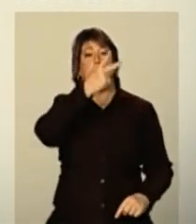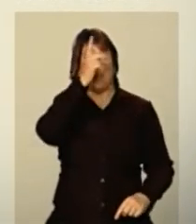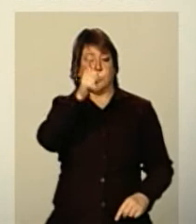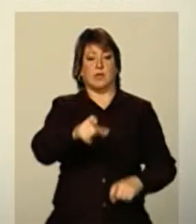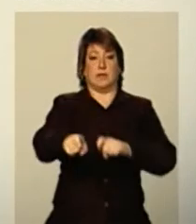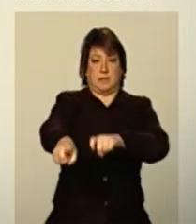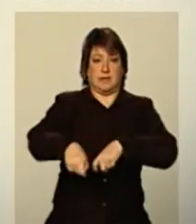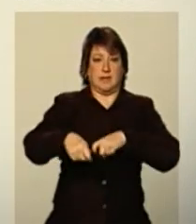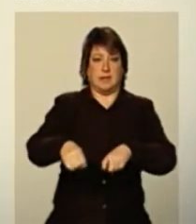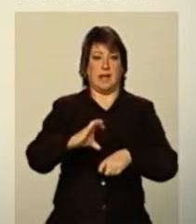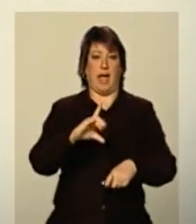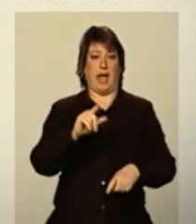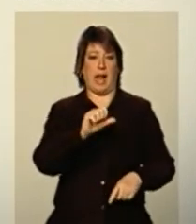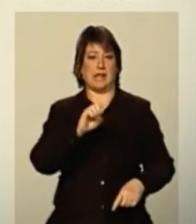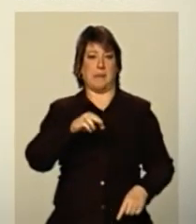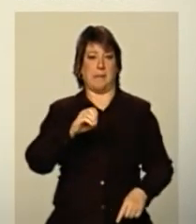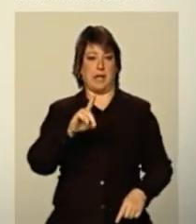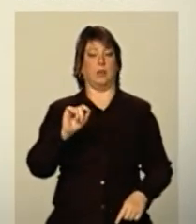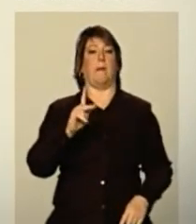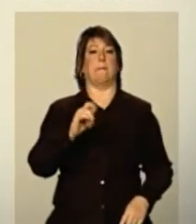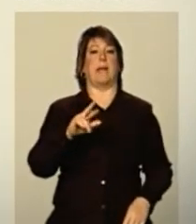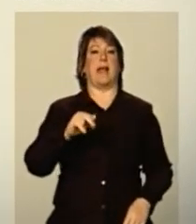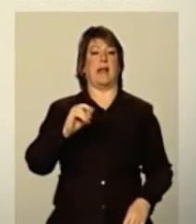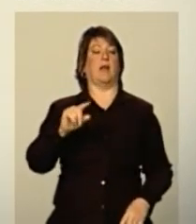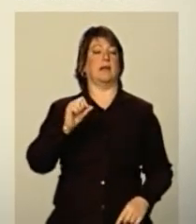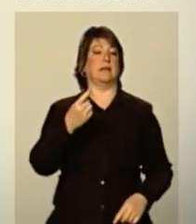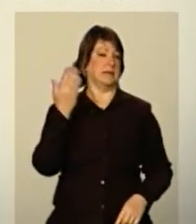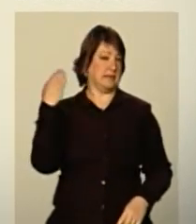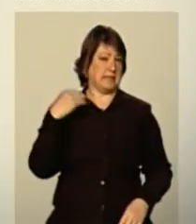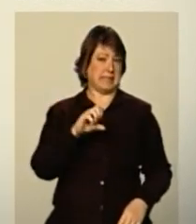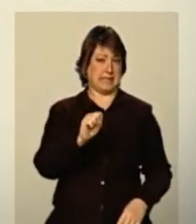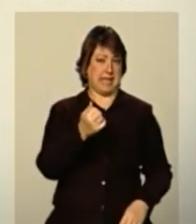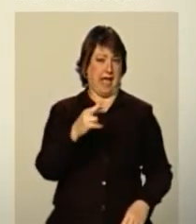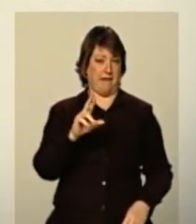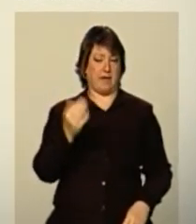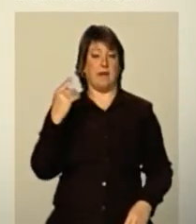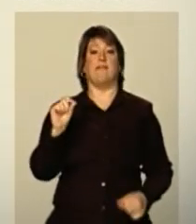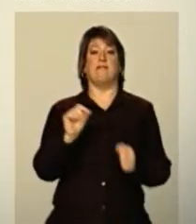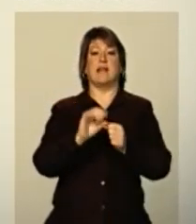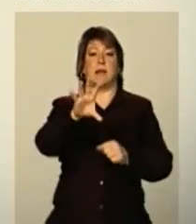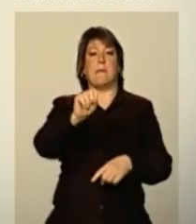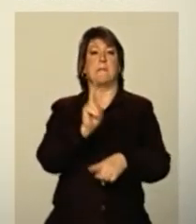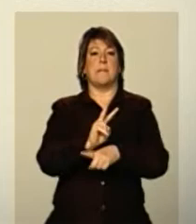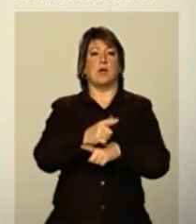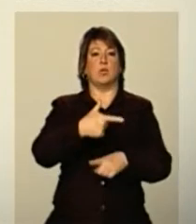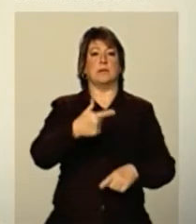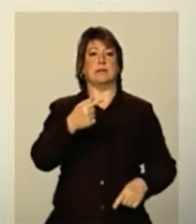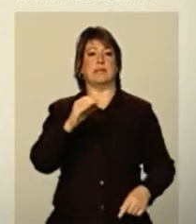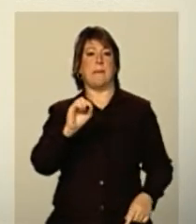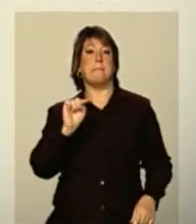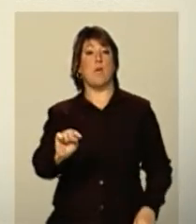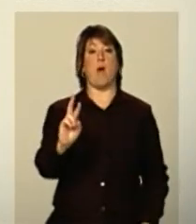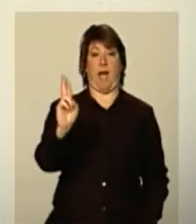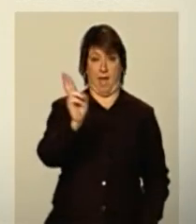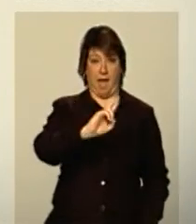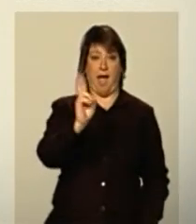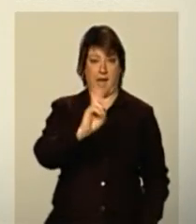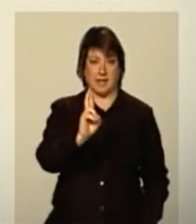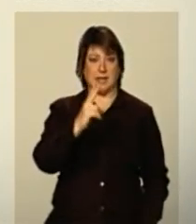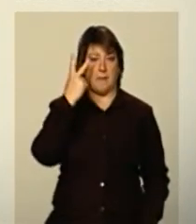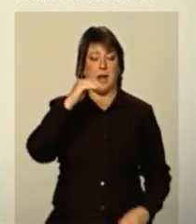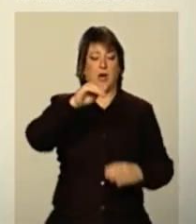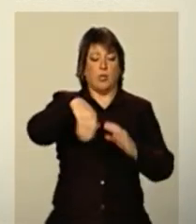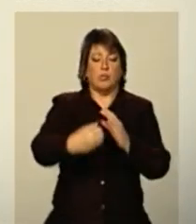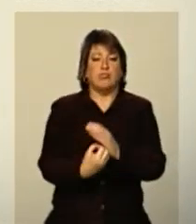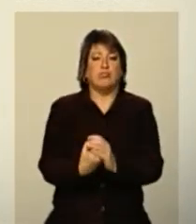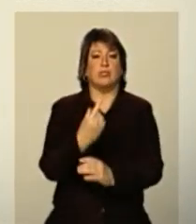agricultor da classe média rural do Paraná, que na safra passada fez um empréstimo de R$ 270 mil para